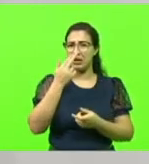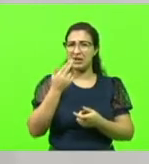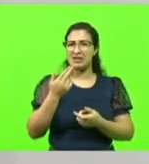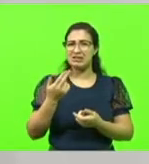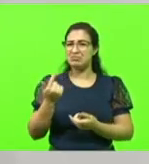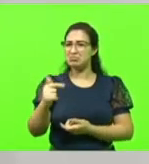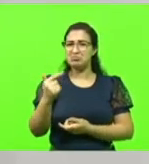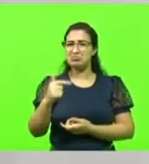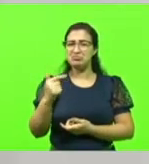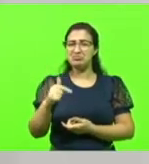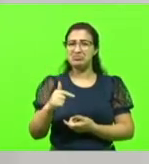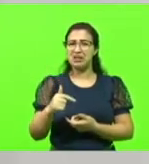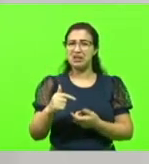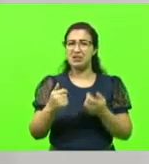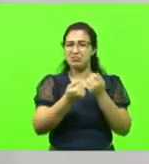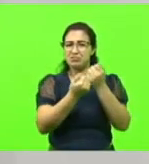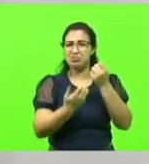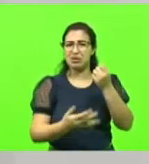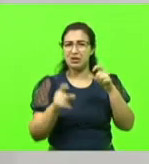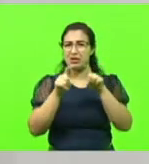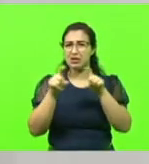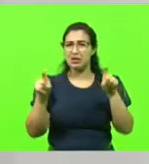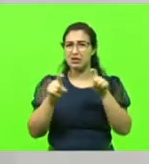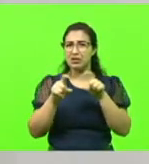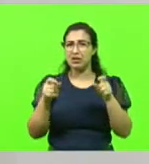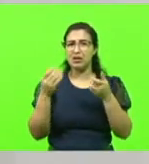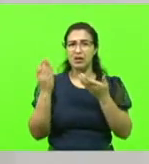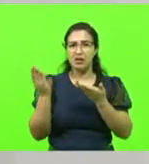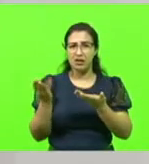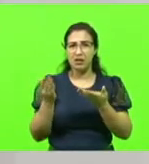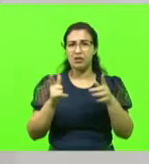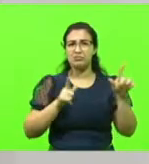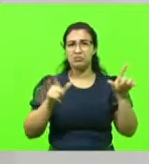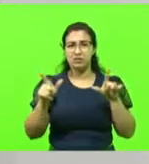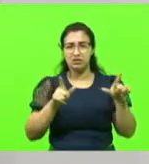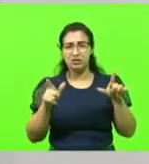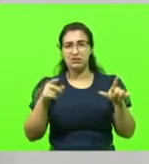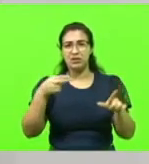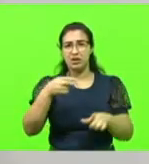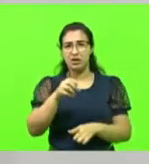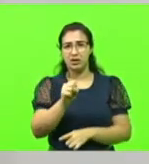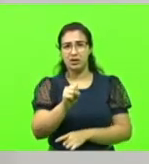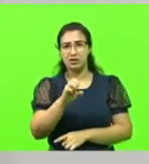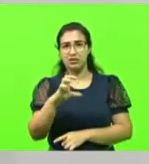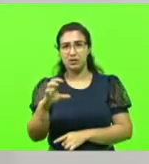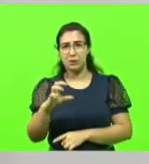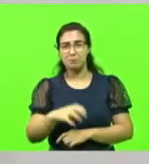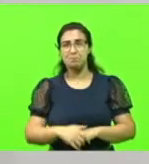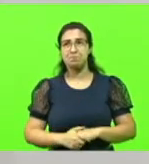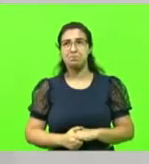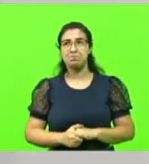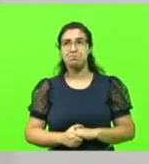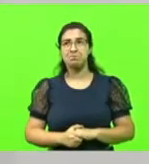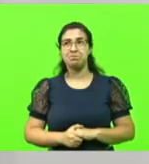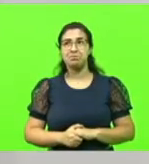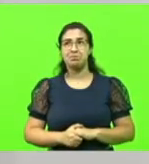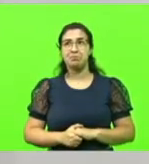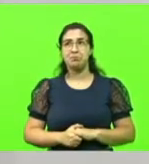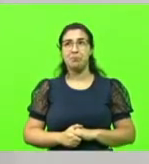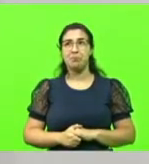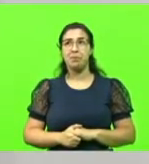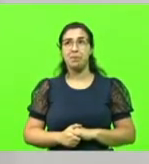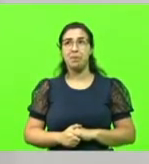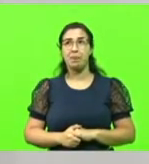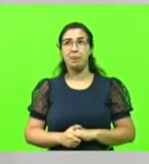nesse tipo de matéria nesta emissora. E,